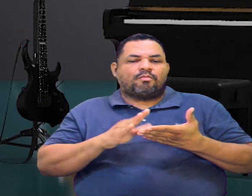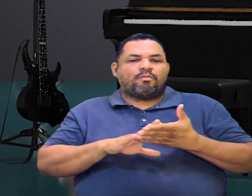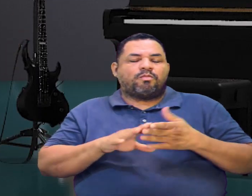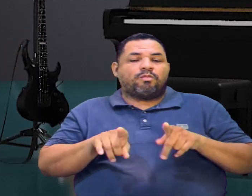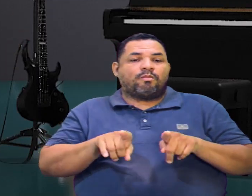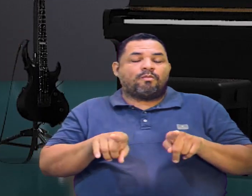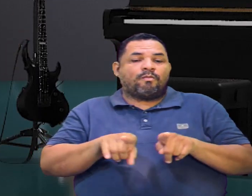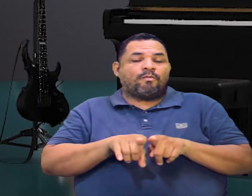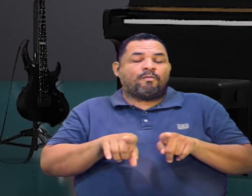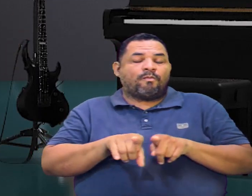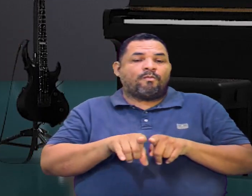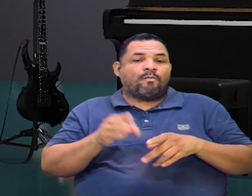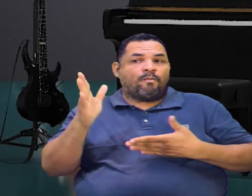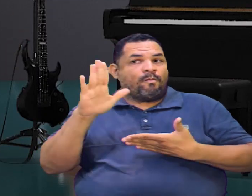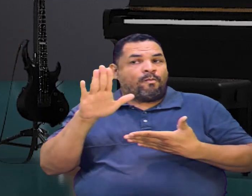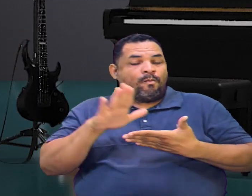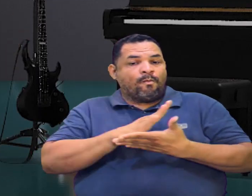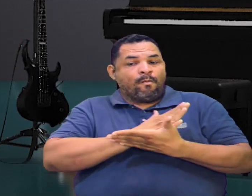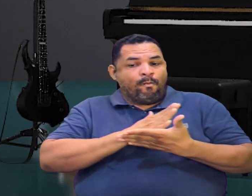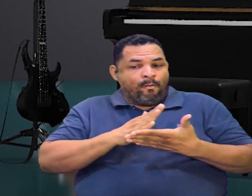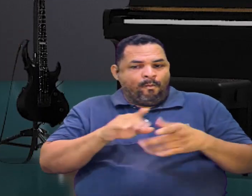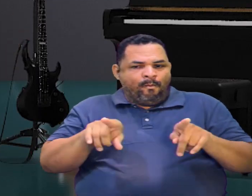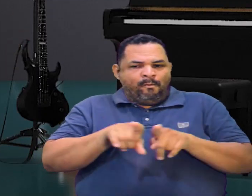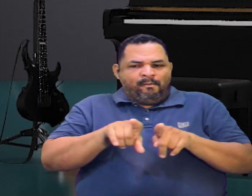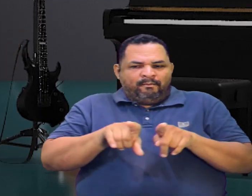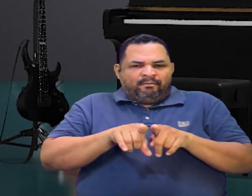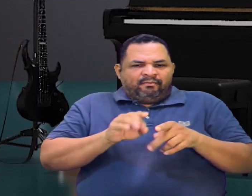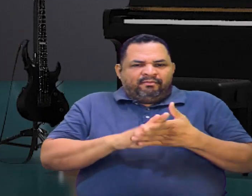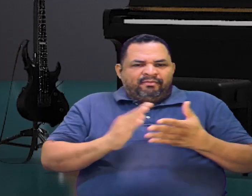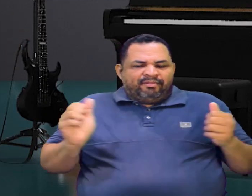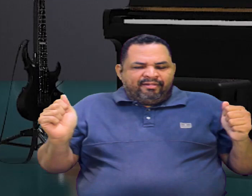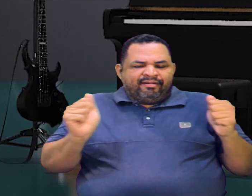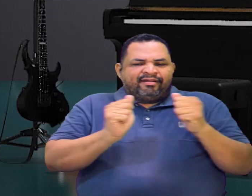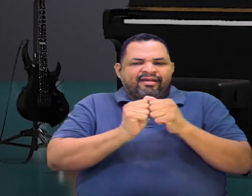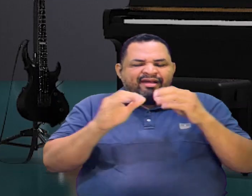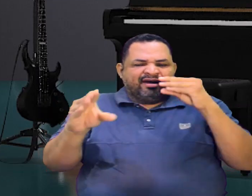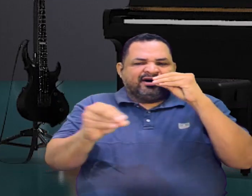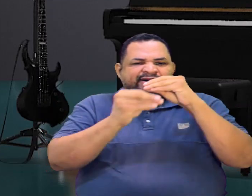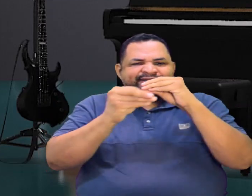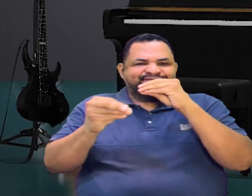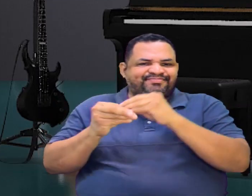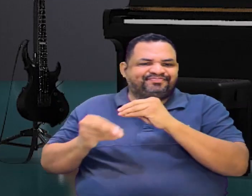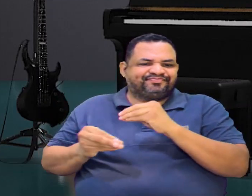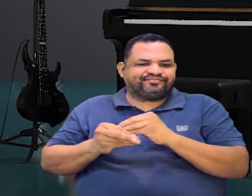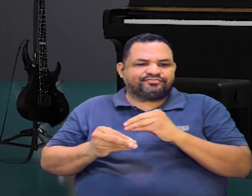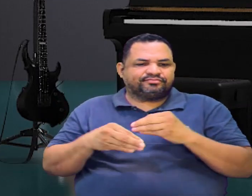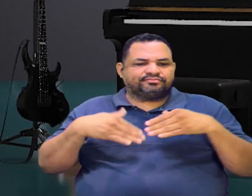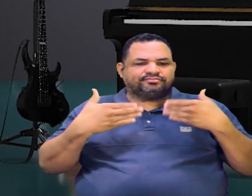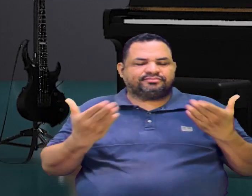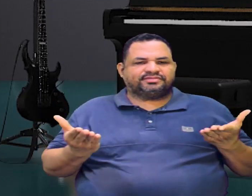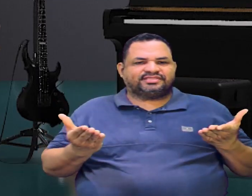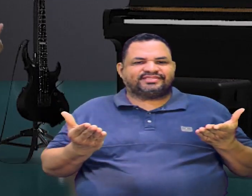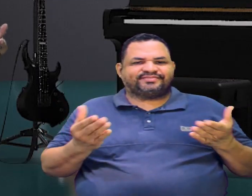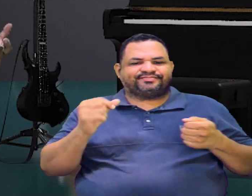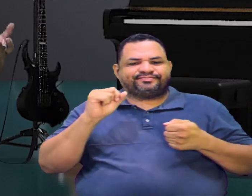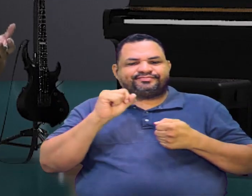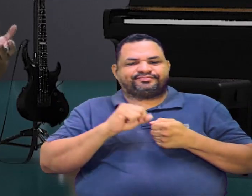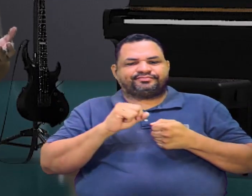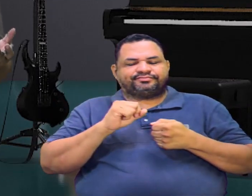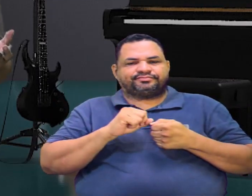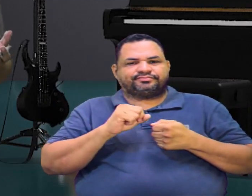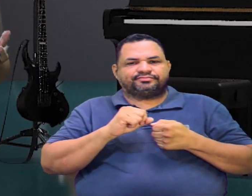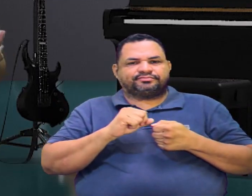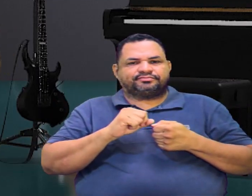aliás, às vezes até algumas coisas vão se juntando, né? Como, por exemplo, quando um artista vai